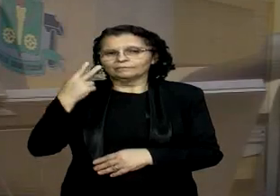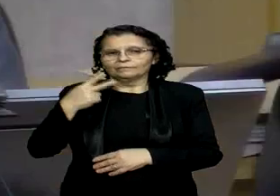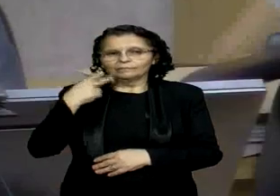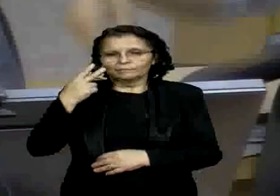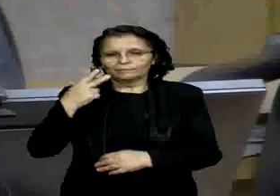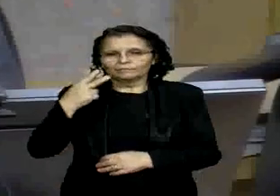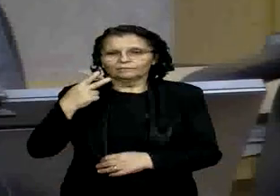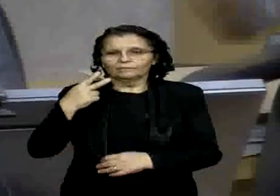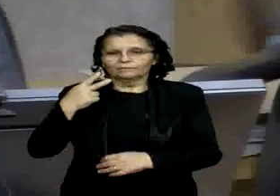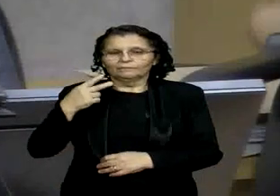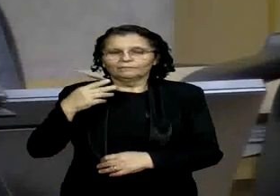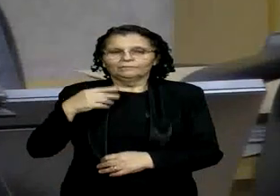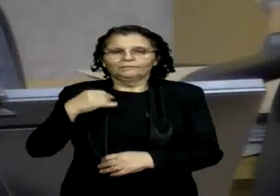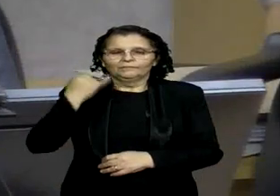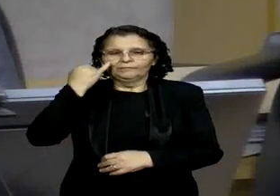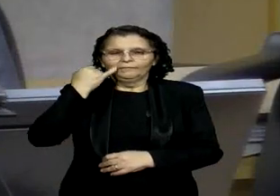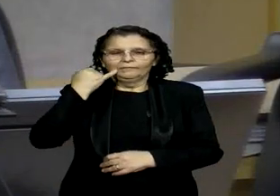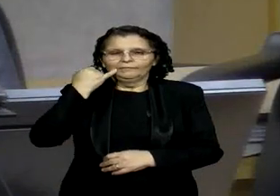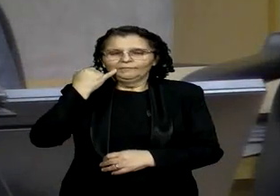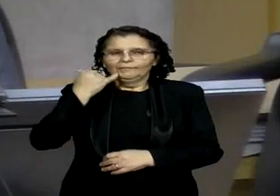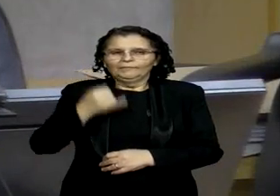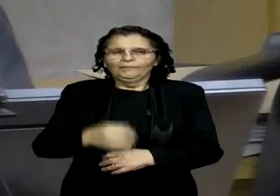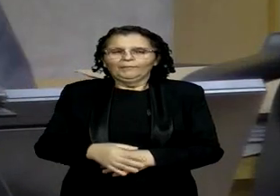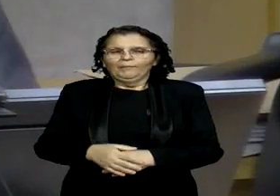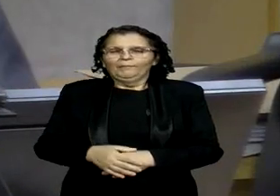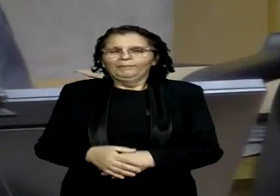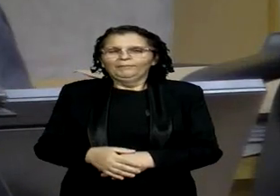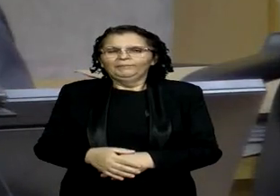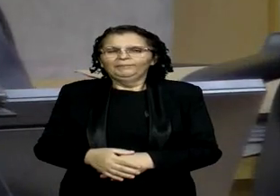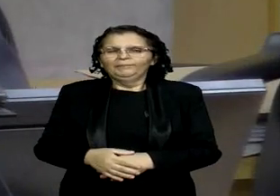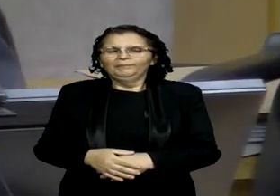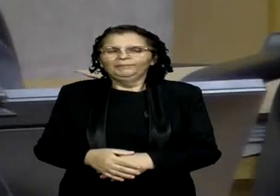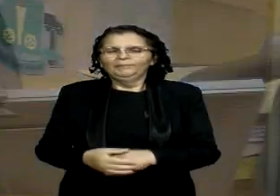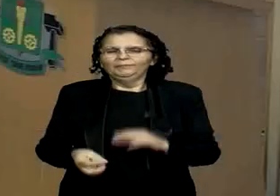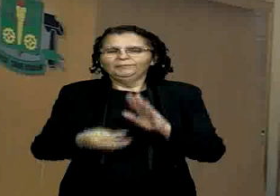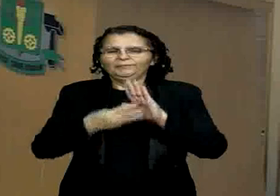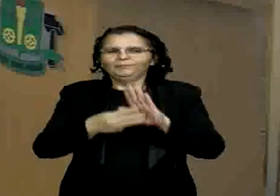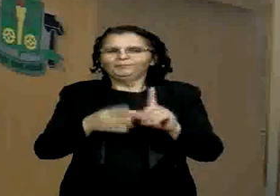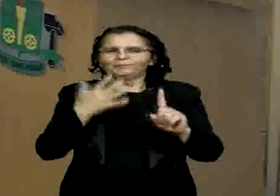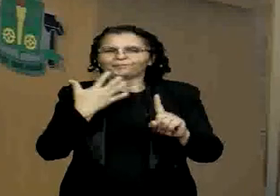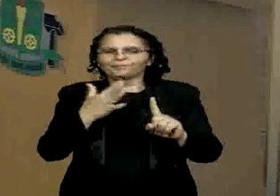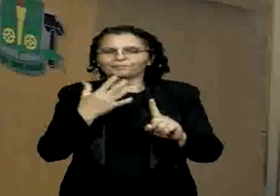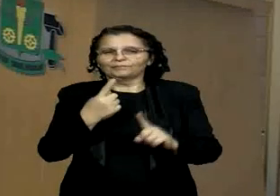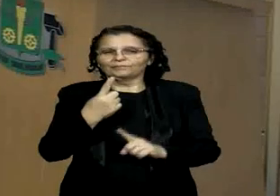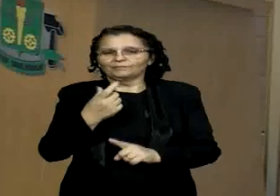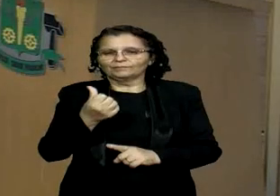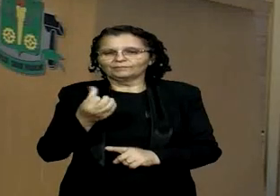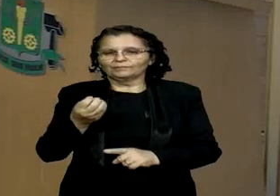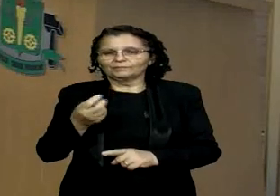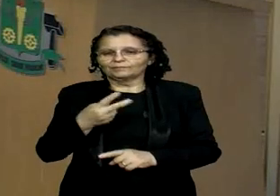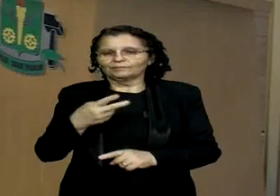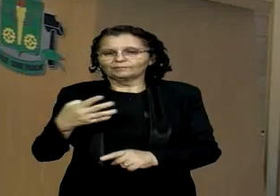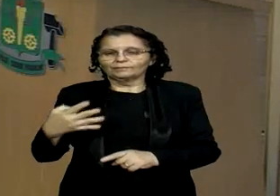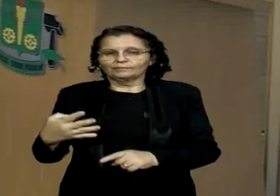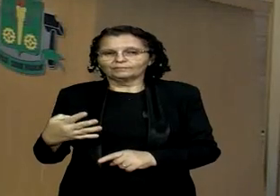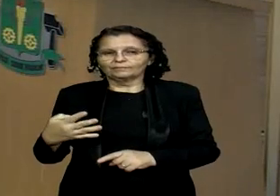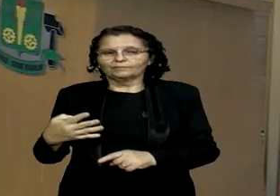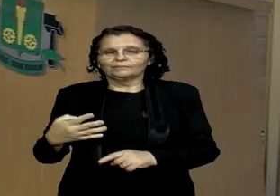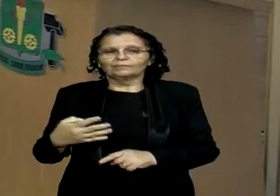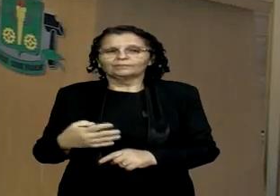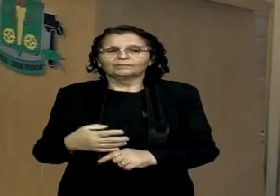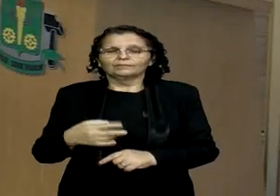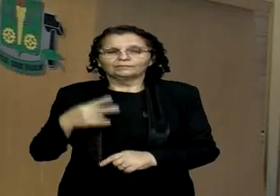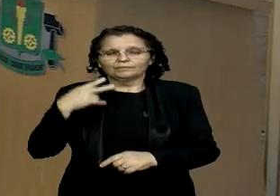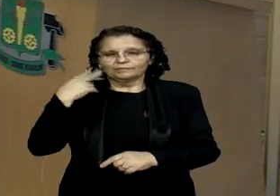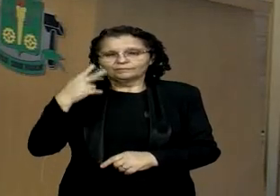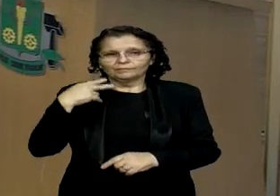nobre vereadora Juliana Dativós. Moção de aplauso número 160 de 2024,